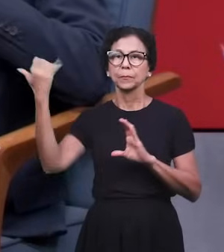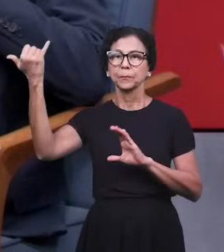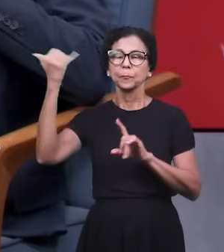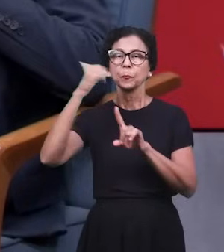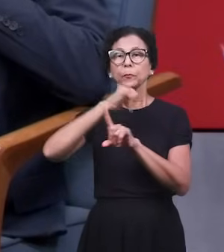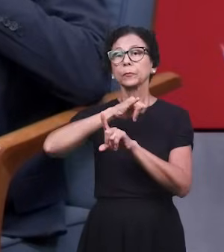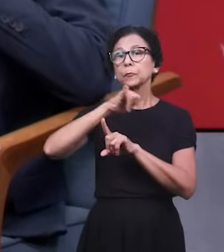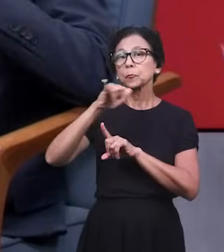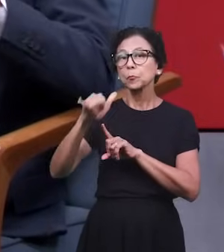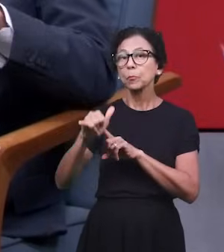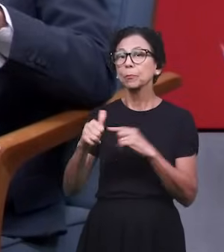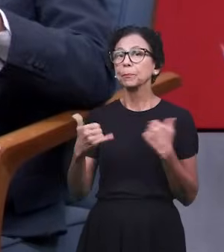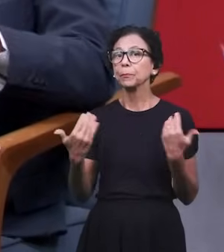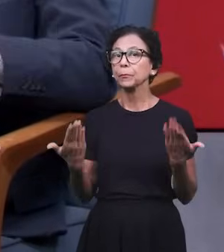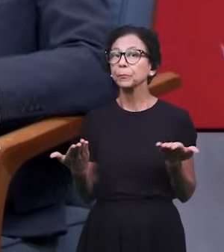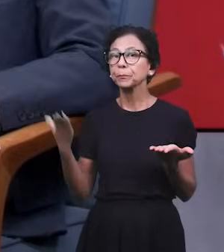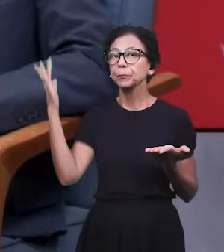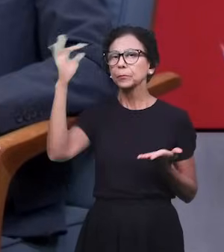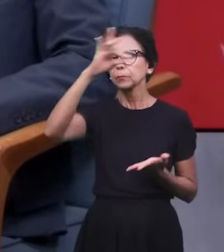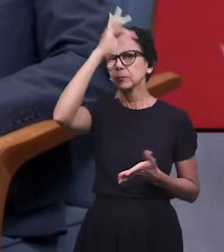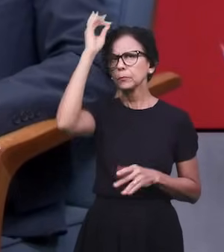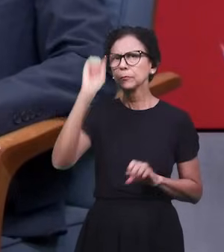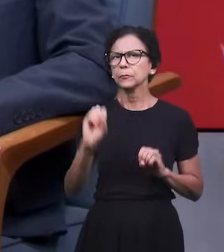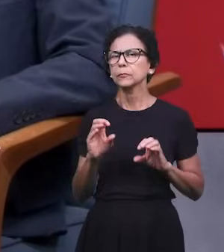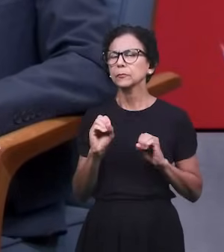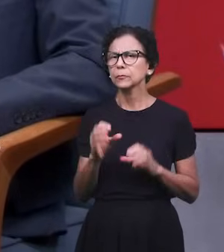está nos ensinando alguma coisa ali.